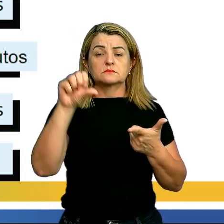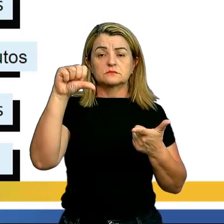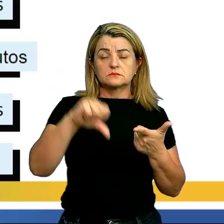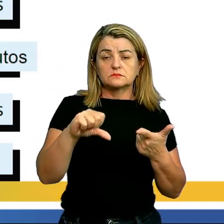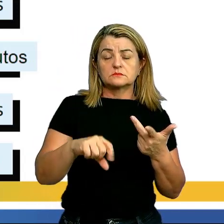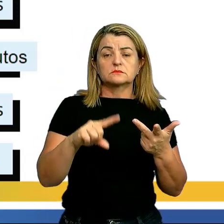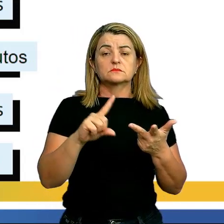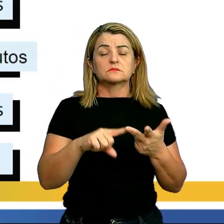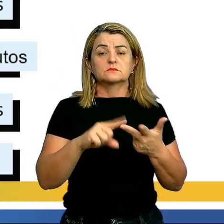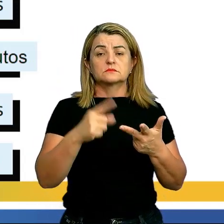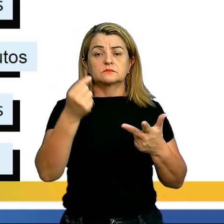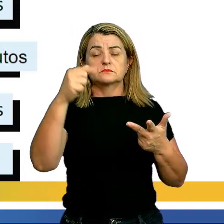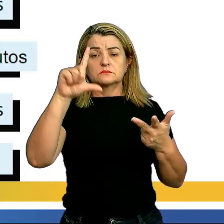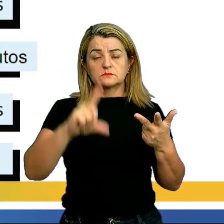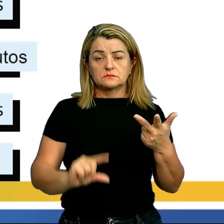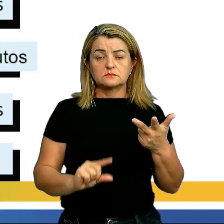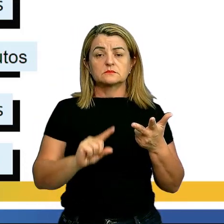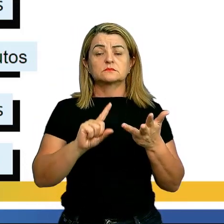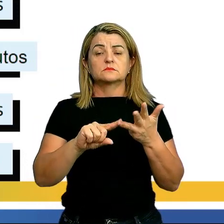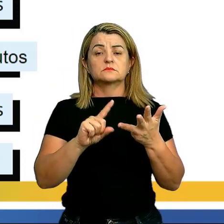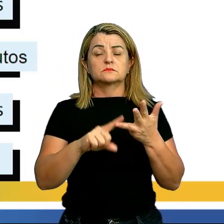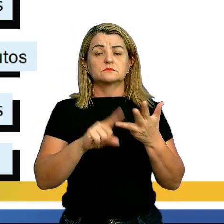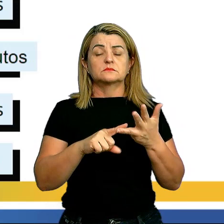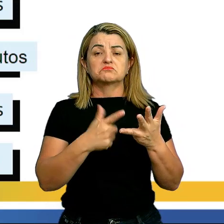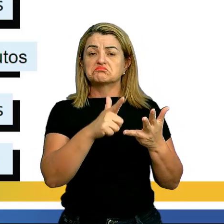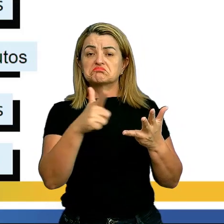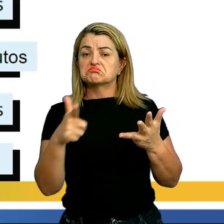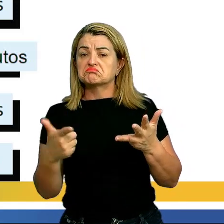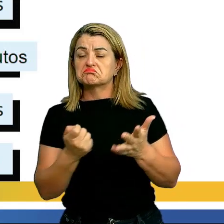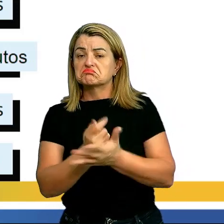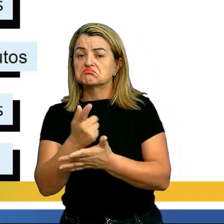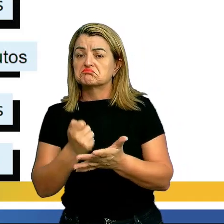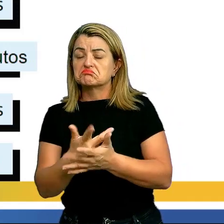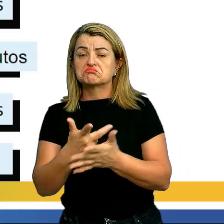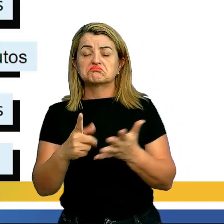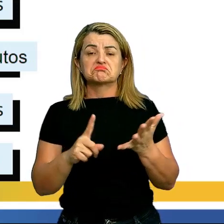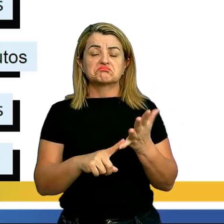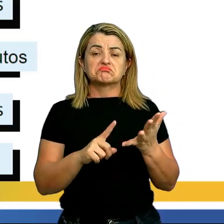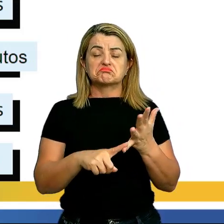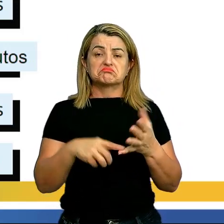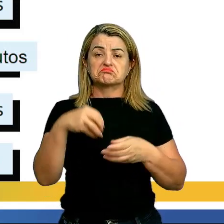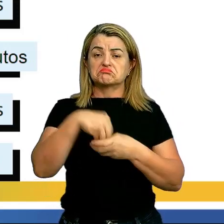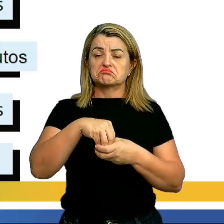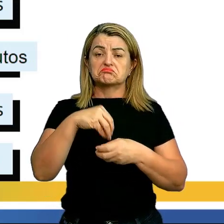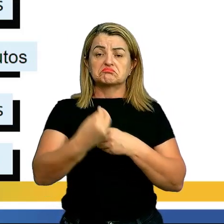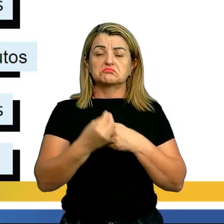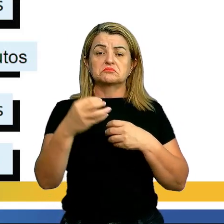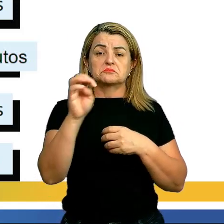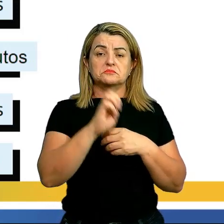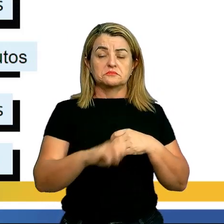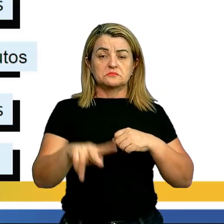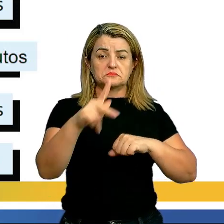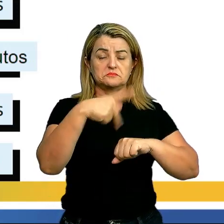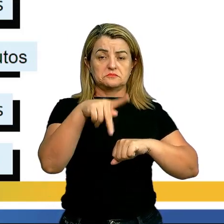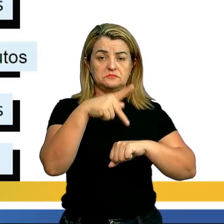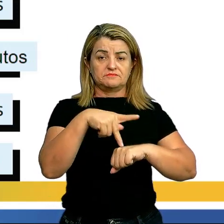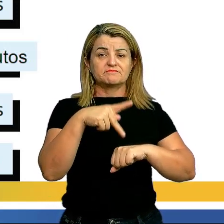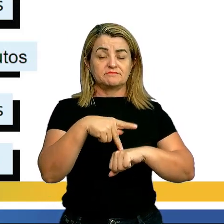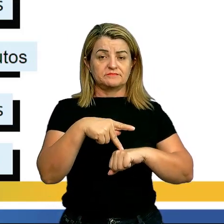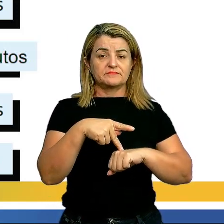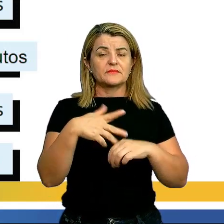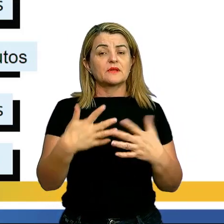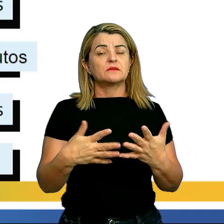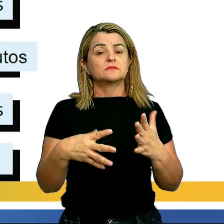produto, a diminuição do consumo interno, a diminuição do consumo externo, tudo isso vão